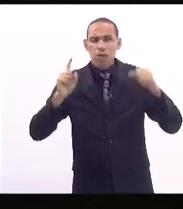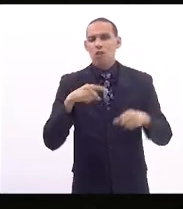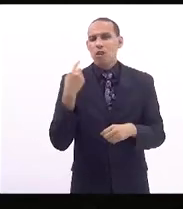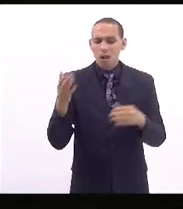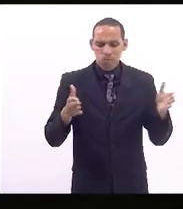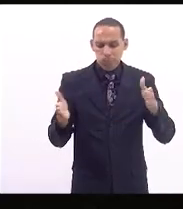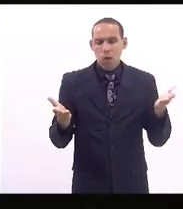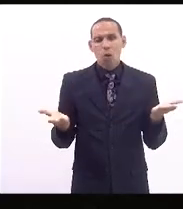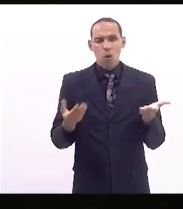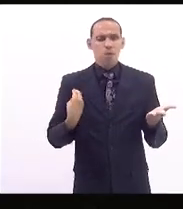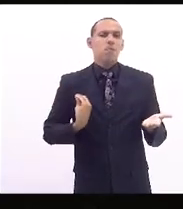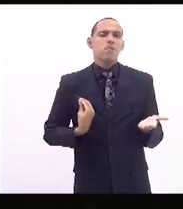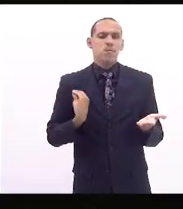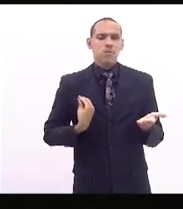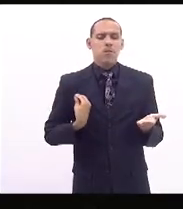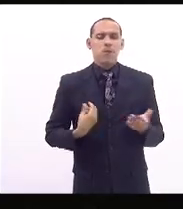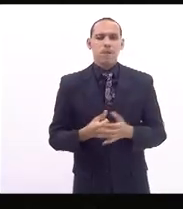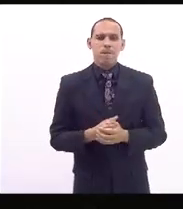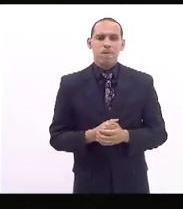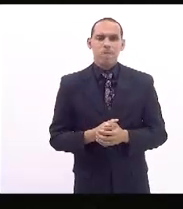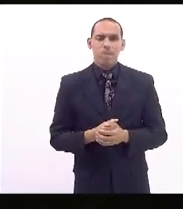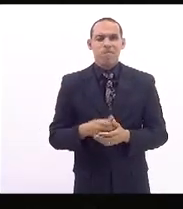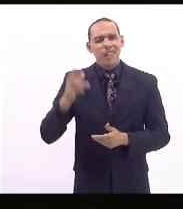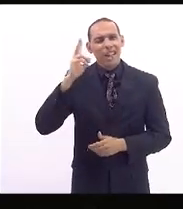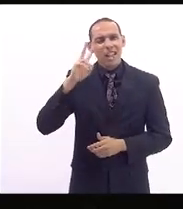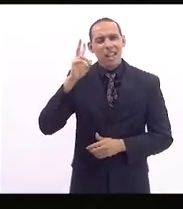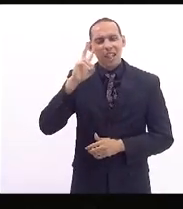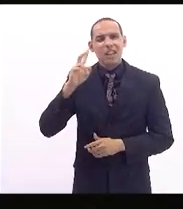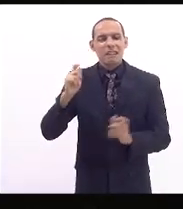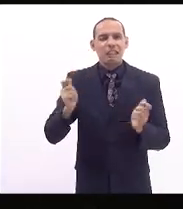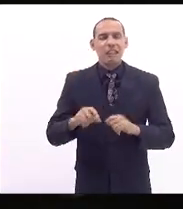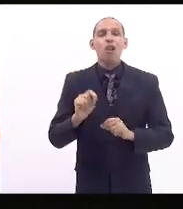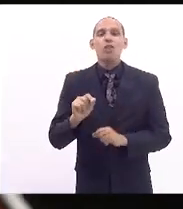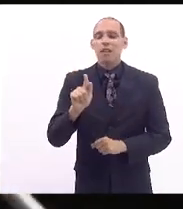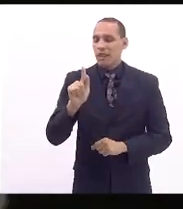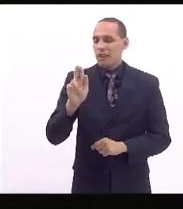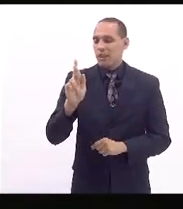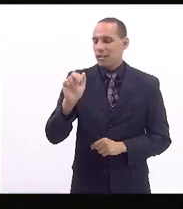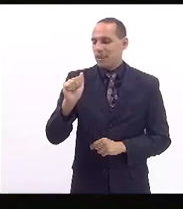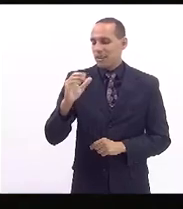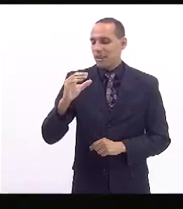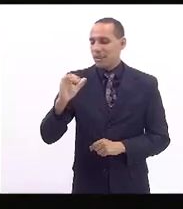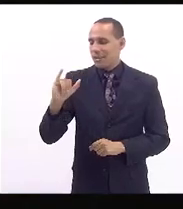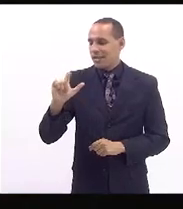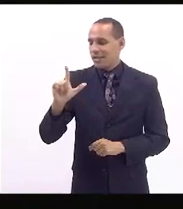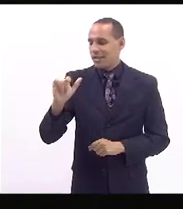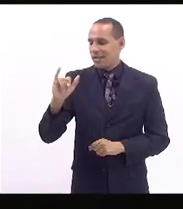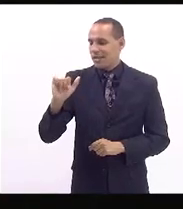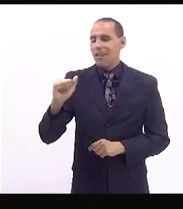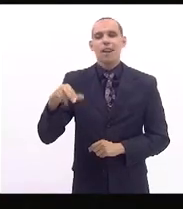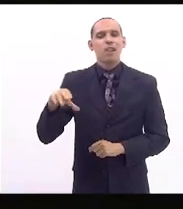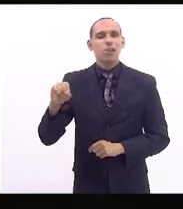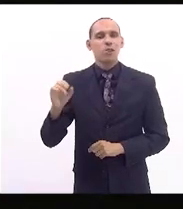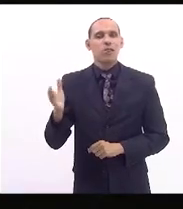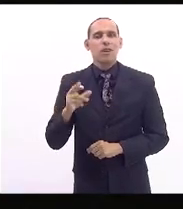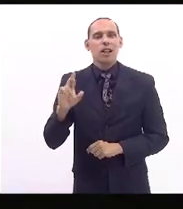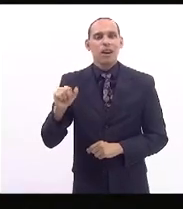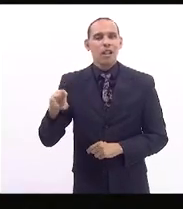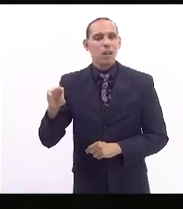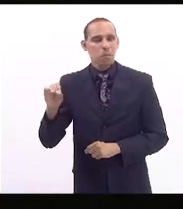tempo Tenebroso que faz a gente lembrar de Graciliano Ramos né o correr da vida embrulha tudo